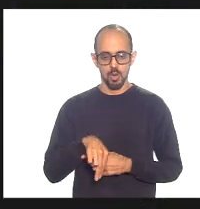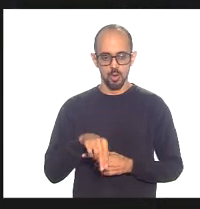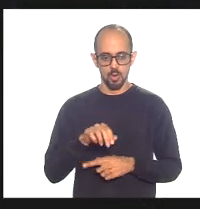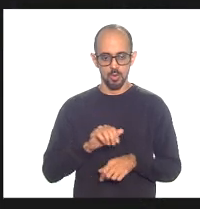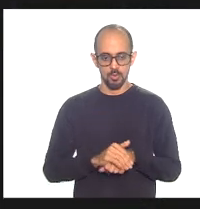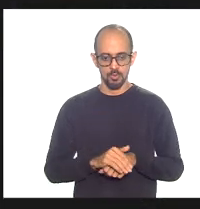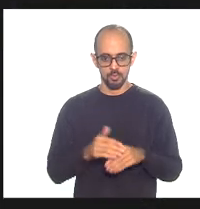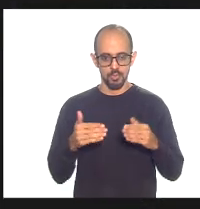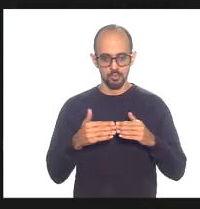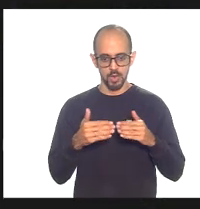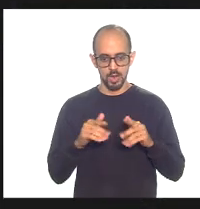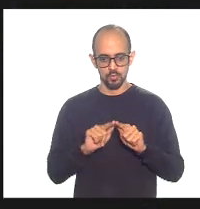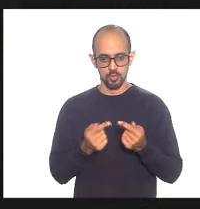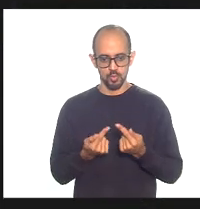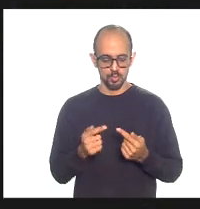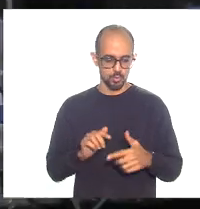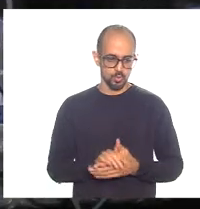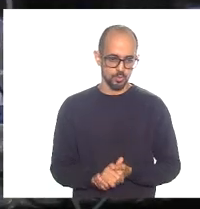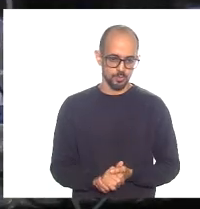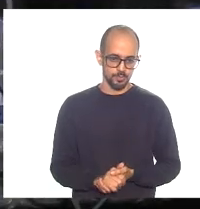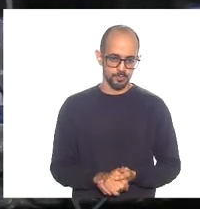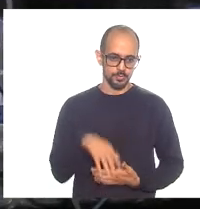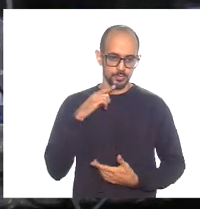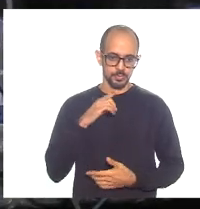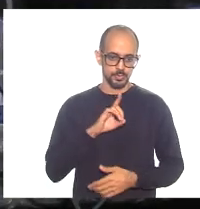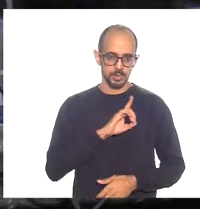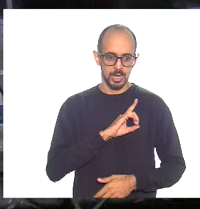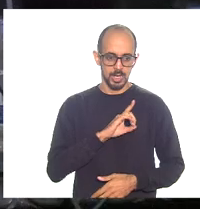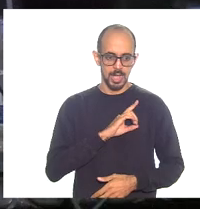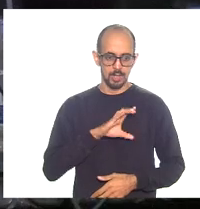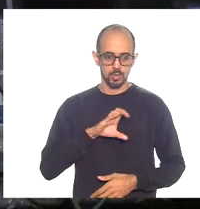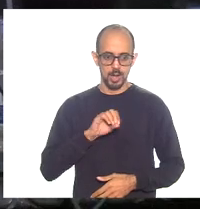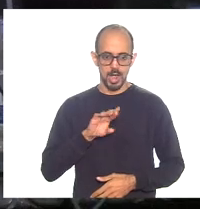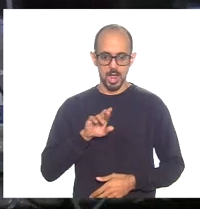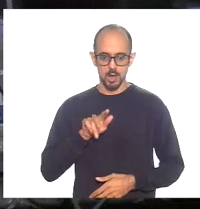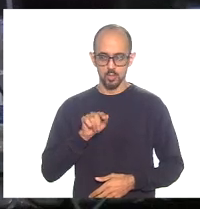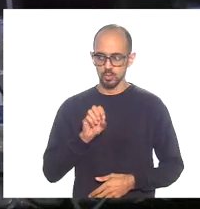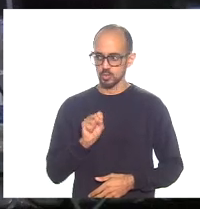Favorável no grupo. Deputado delegado Carlos Augusto.